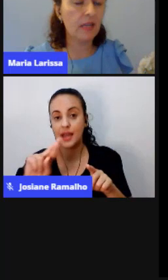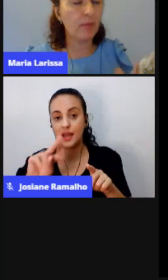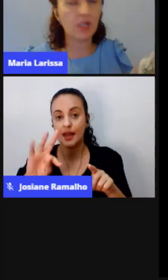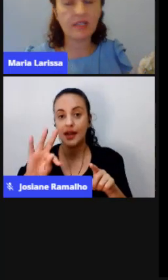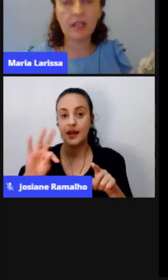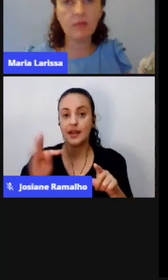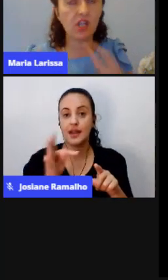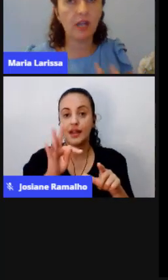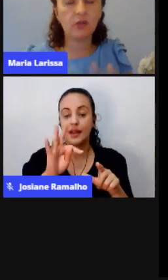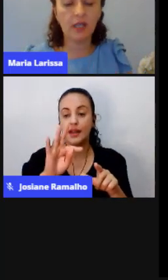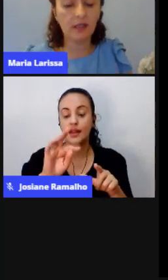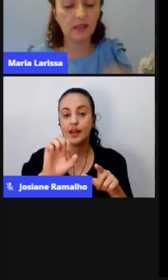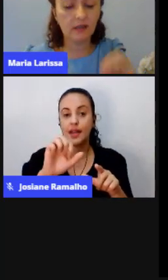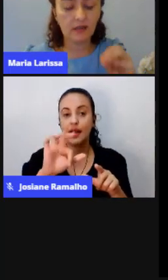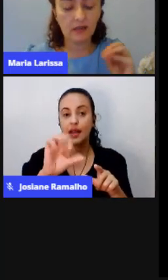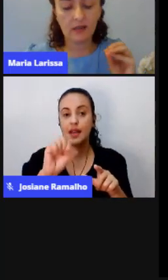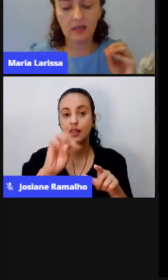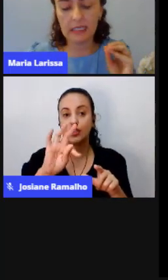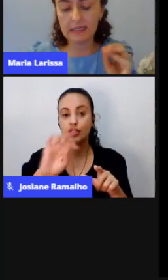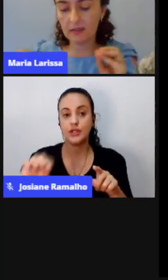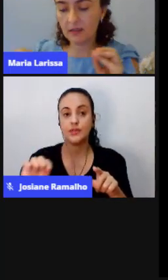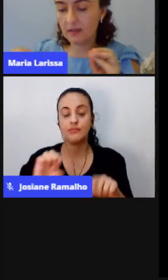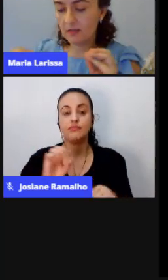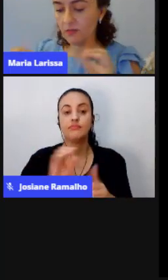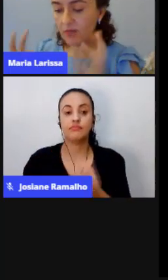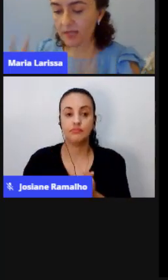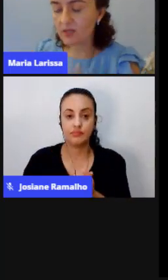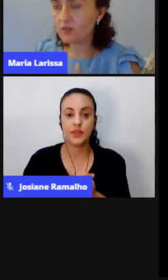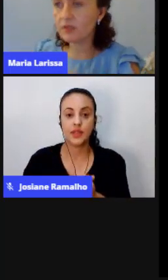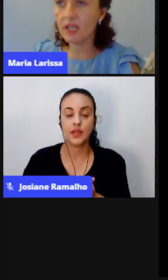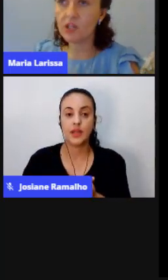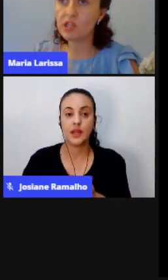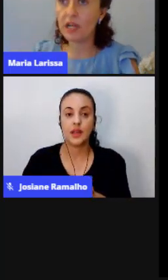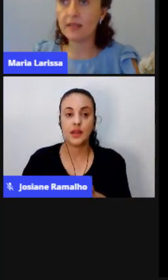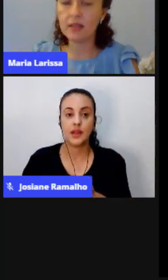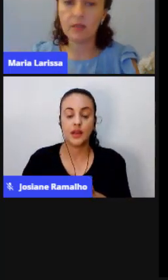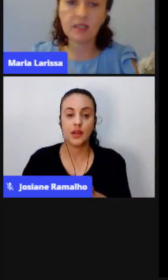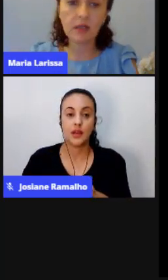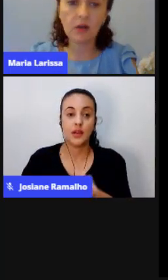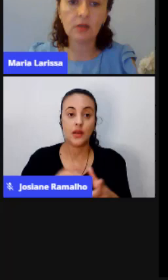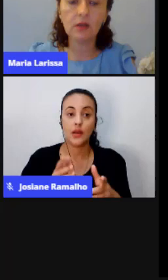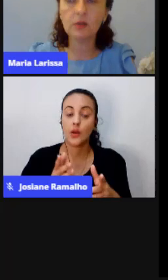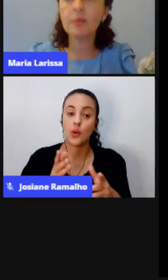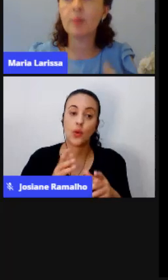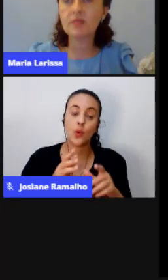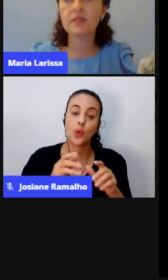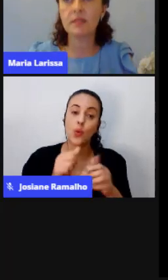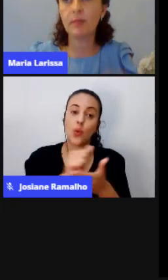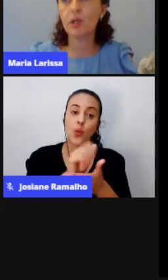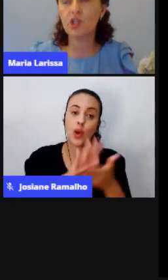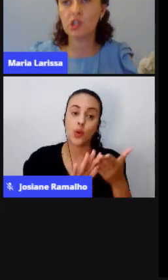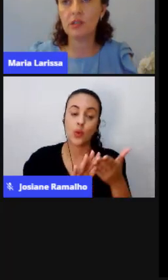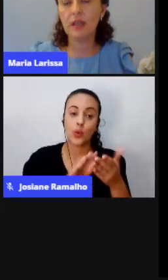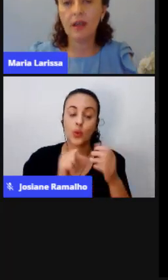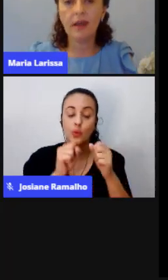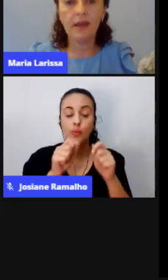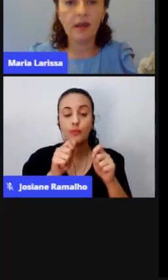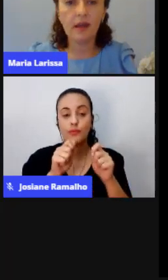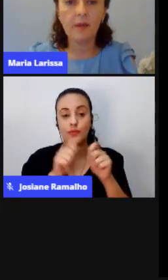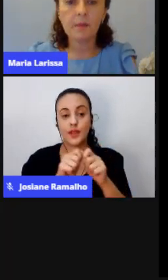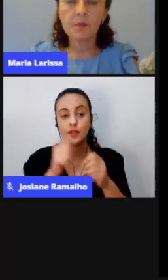coloquei ele pode ser imediato, ele fez a atividade, ele já recebe essa nota, ou depois você